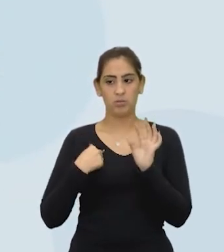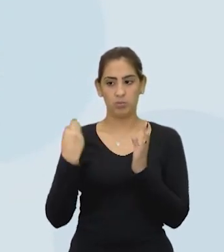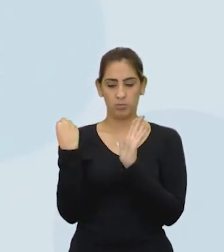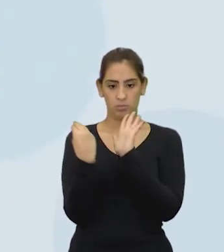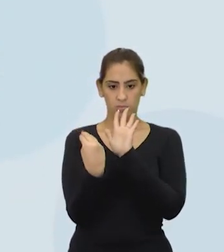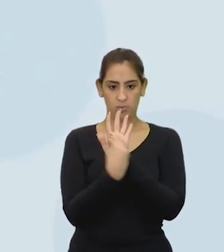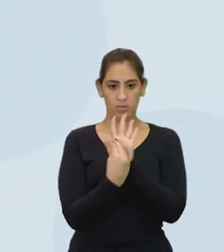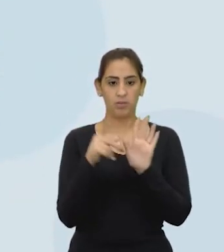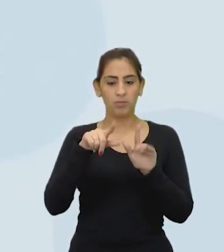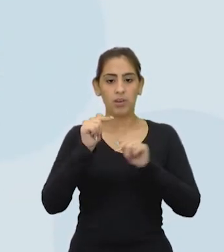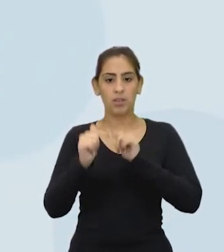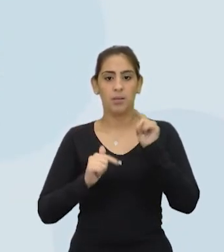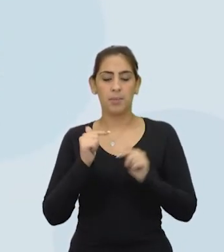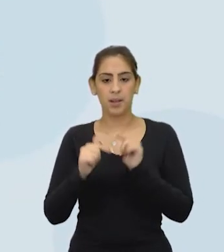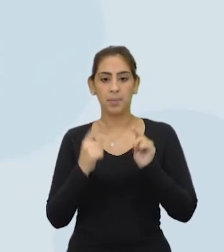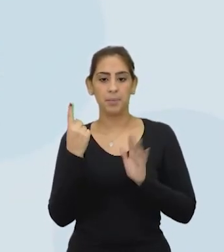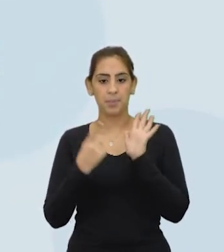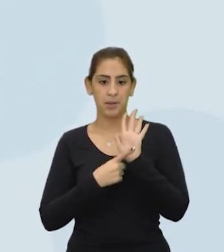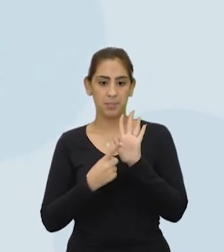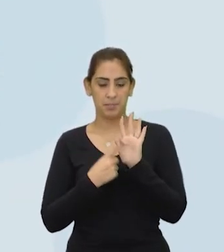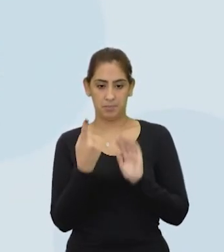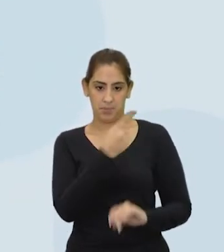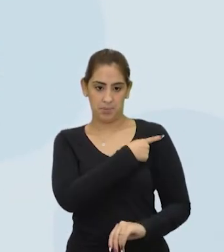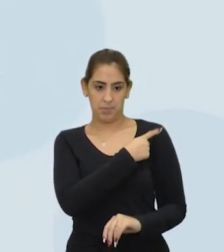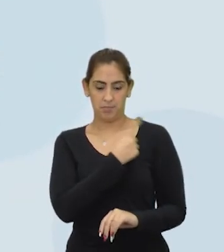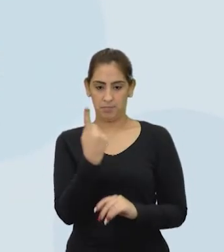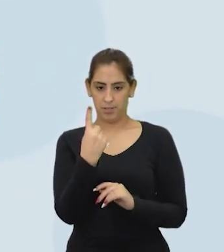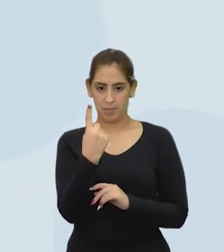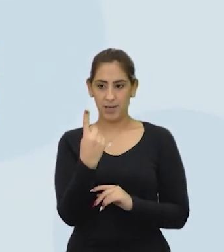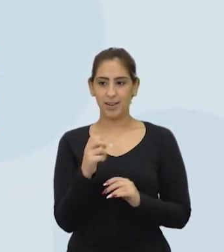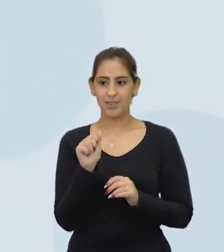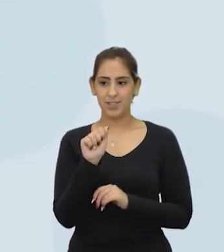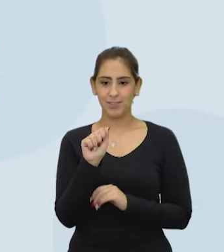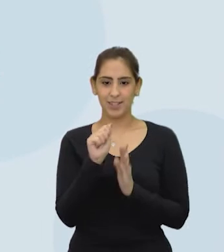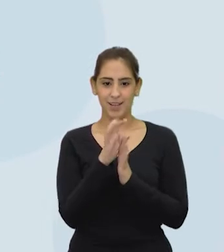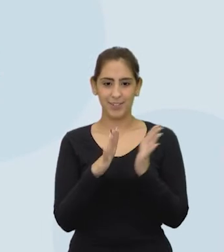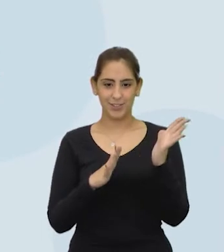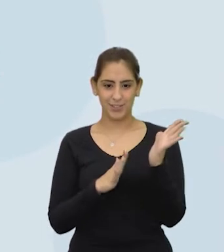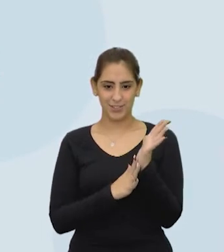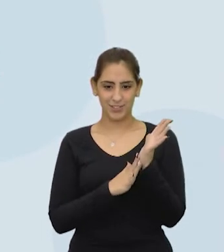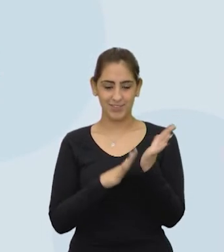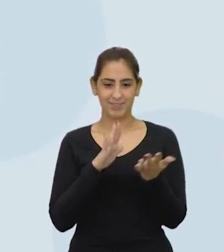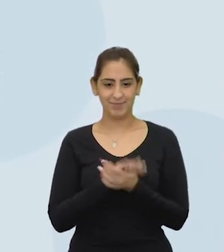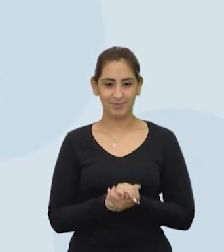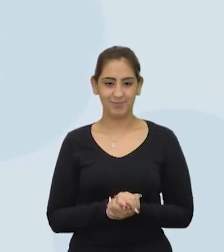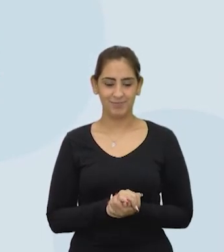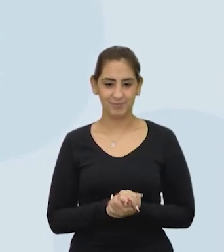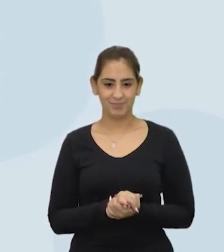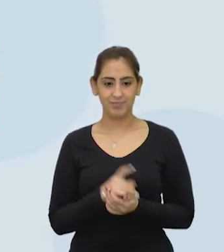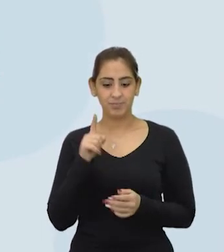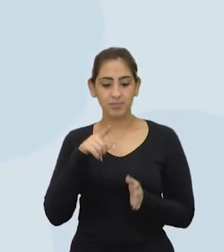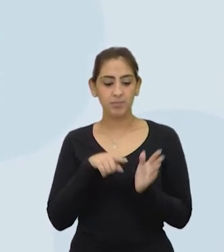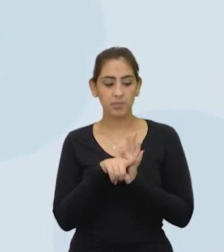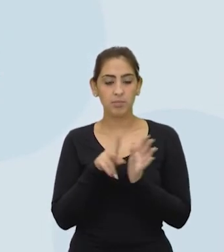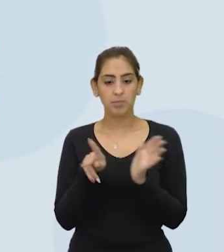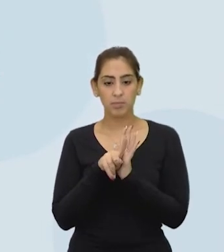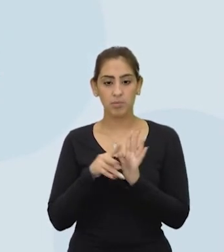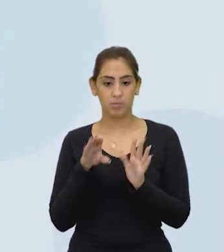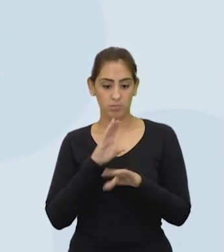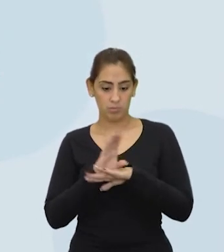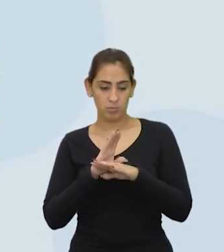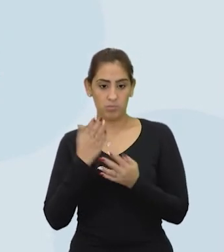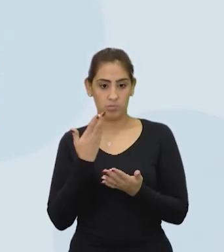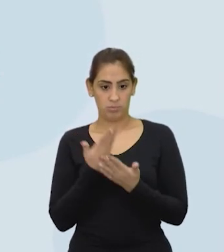gente vai trabalhar a primeira atividade. Por meio de conhecimentos adquiridos em seu percurso escolar sobre as relações